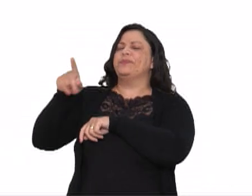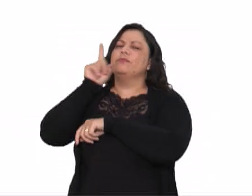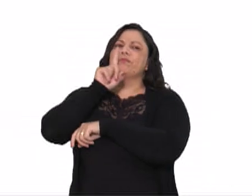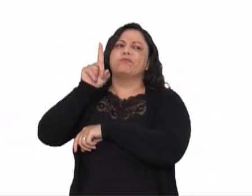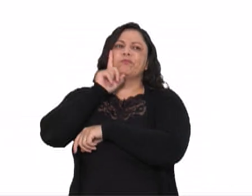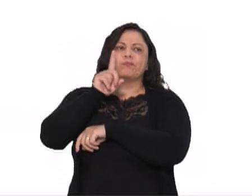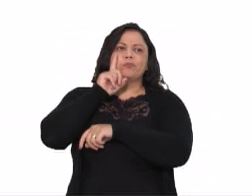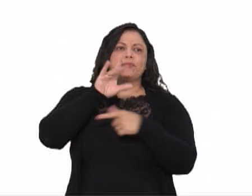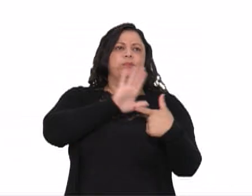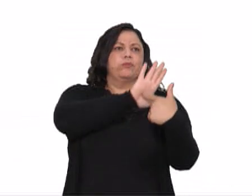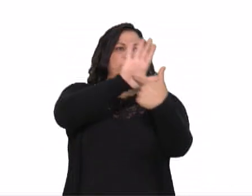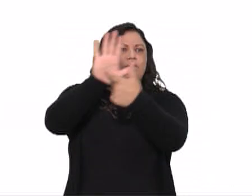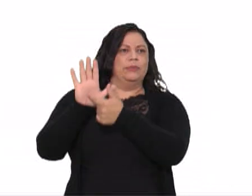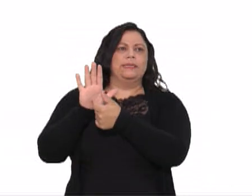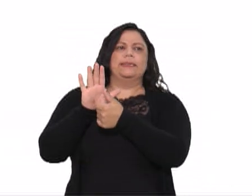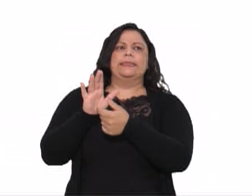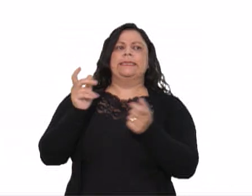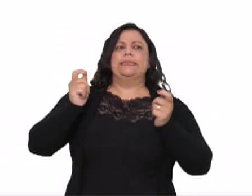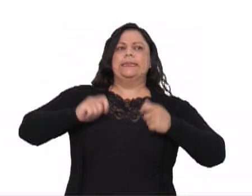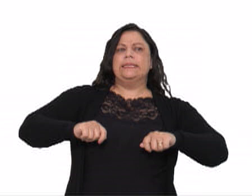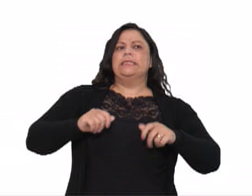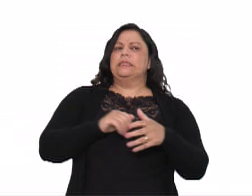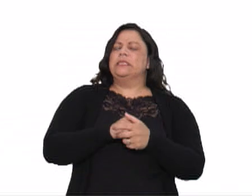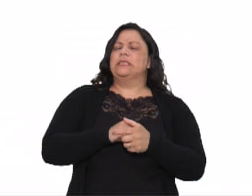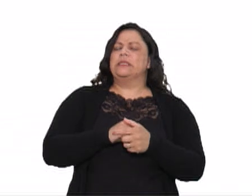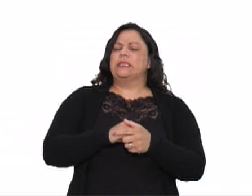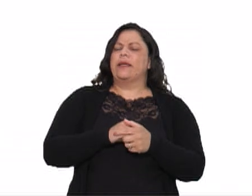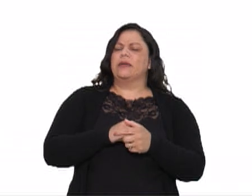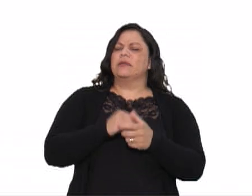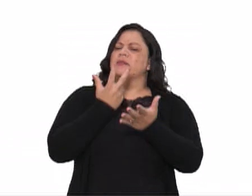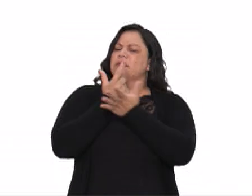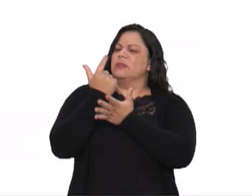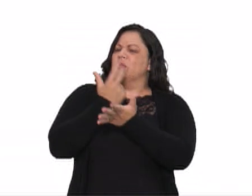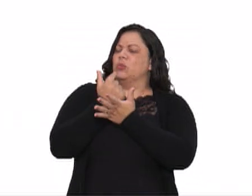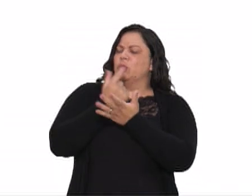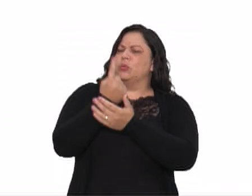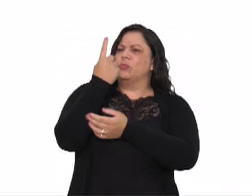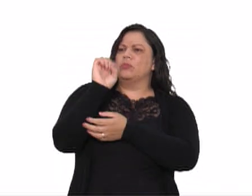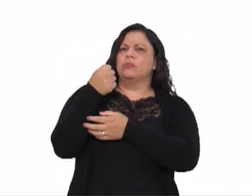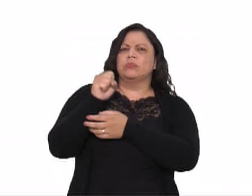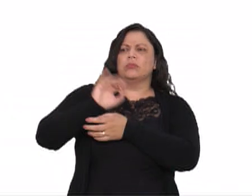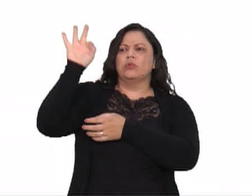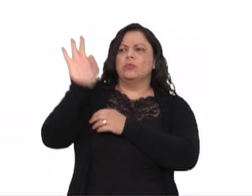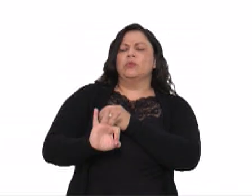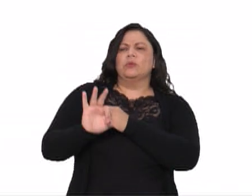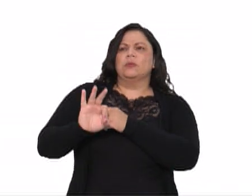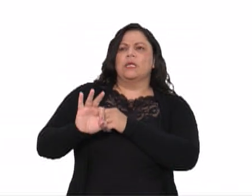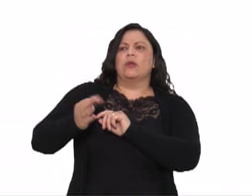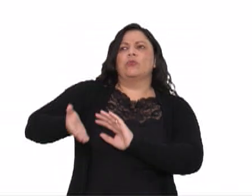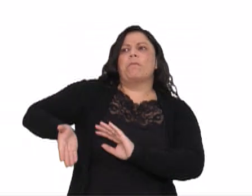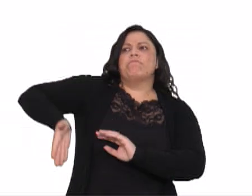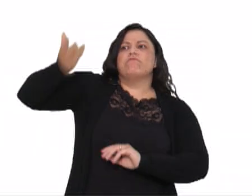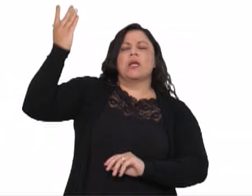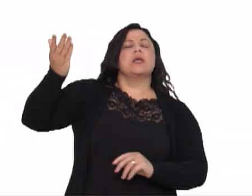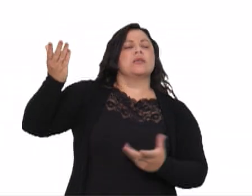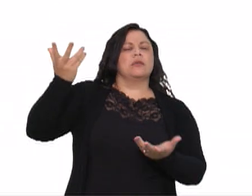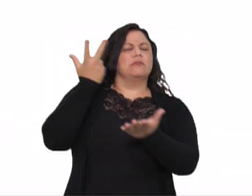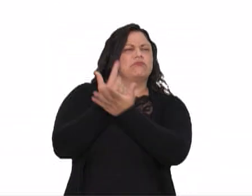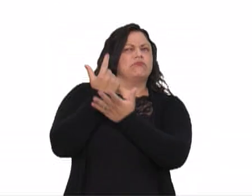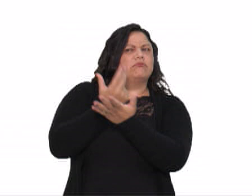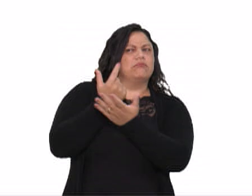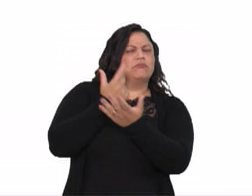que os consumidores daquele país têm feito 18% a mais compras